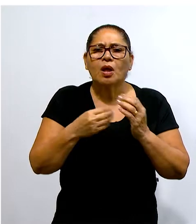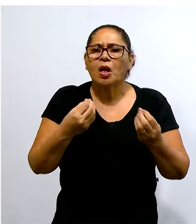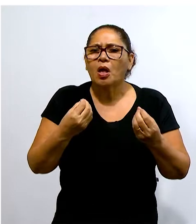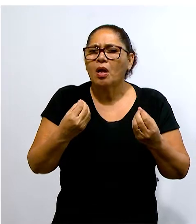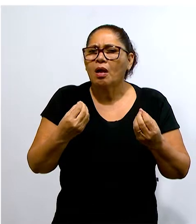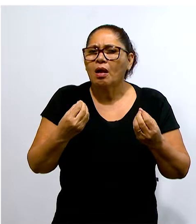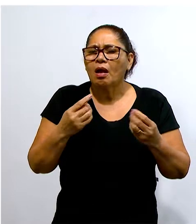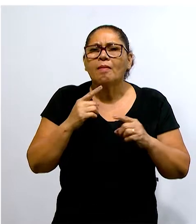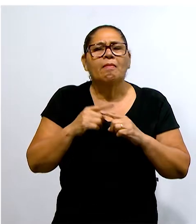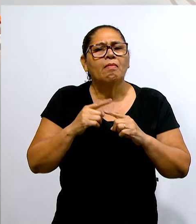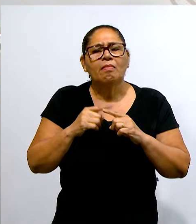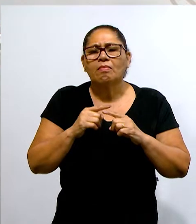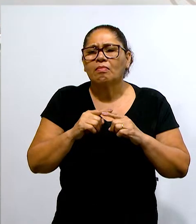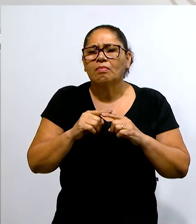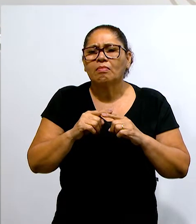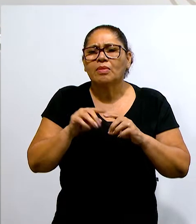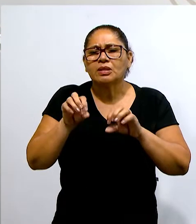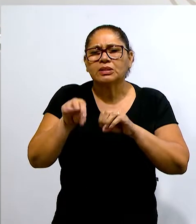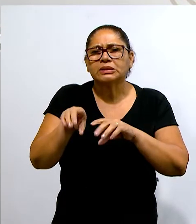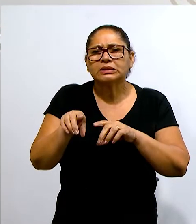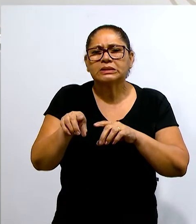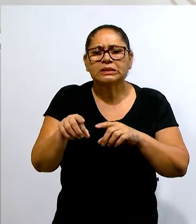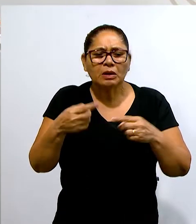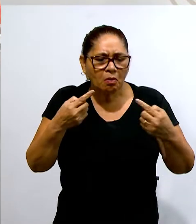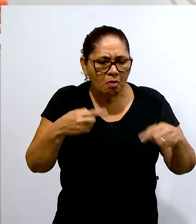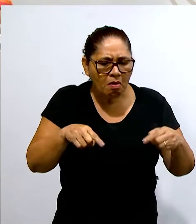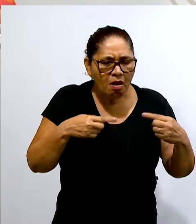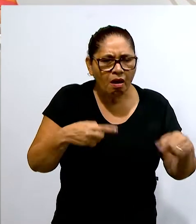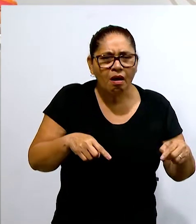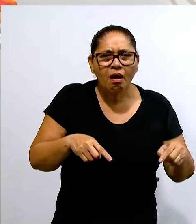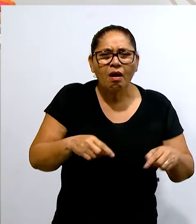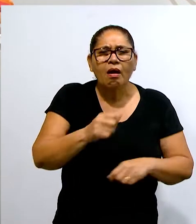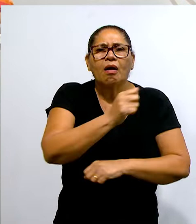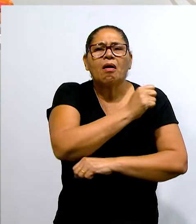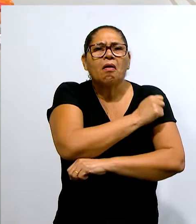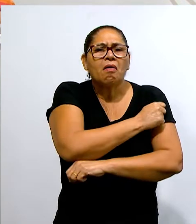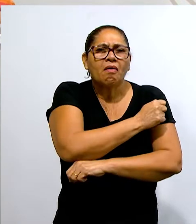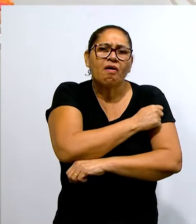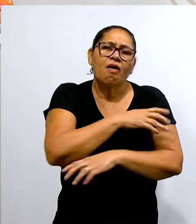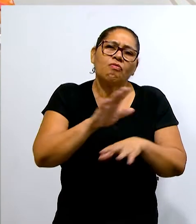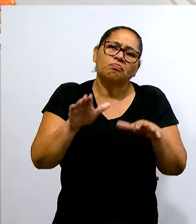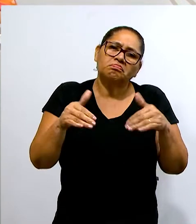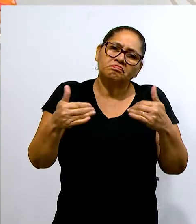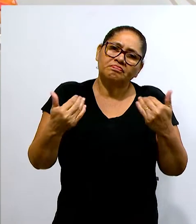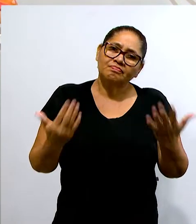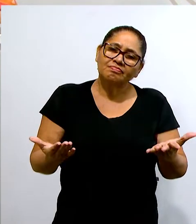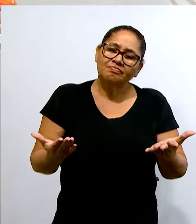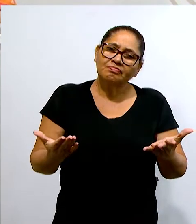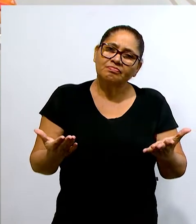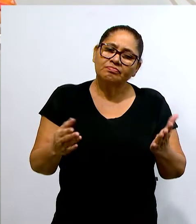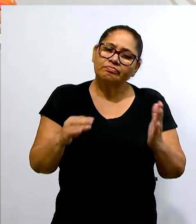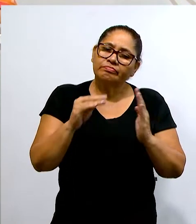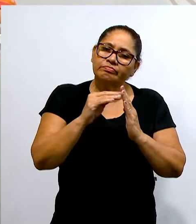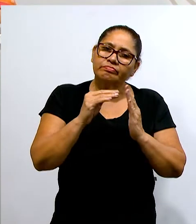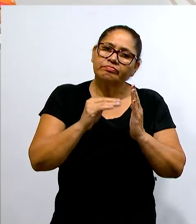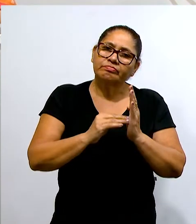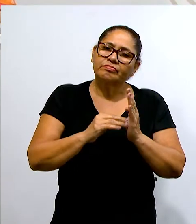ensinar? O que eu quero provocar nesse aluno? Com qual finalidade eu vou estar trabalhando esse conteúdo?